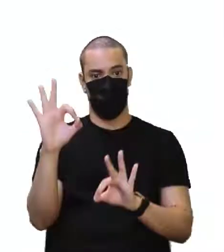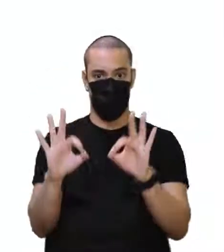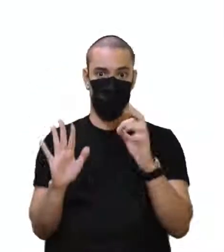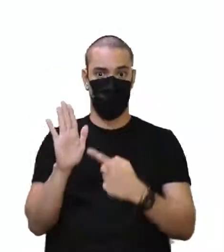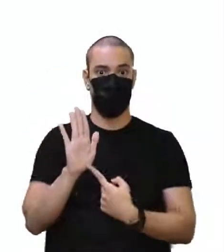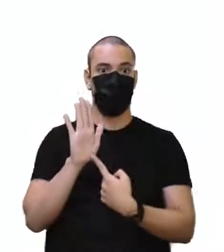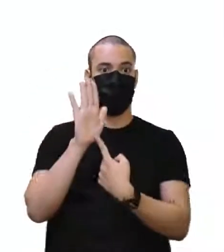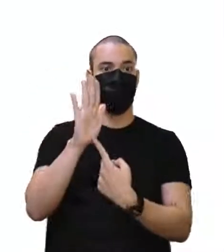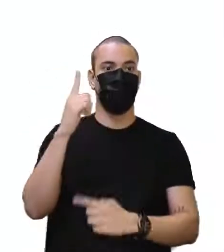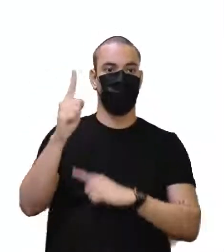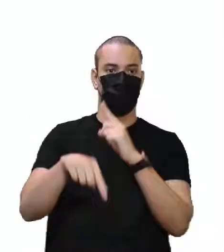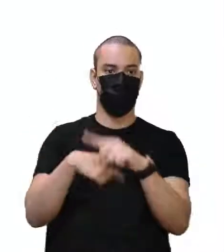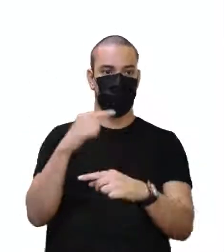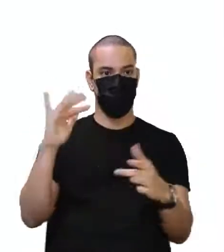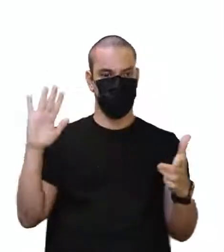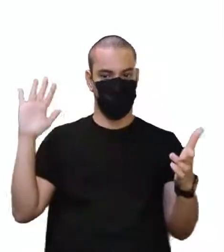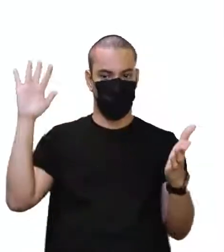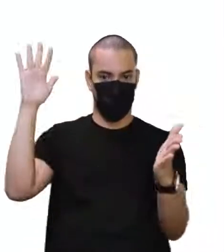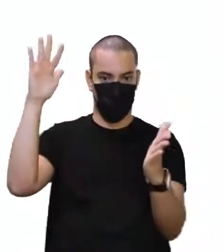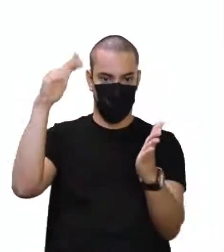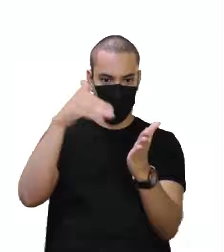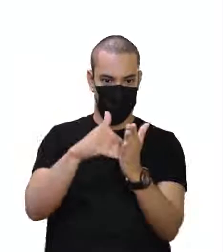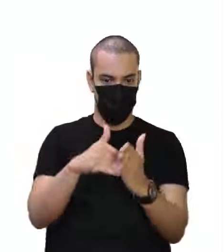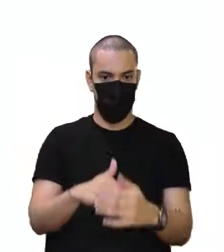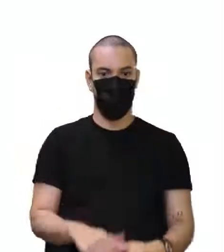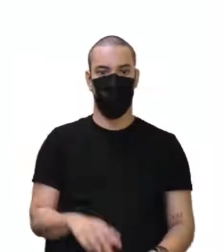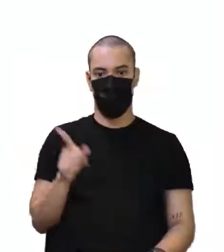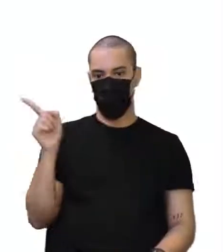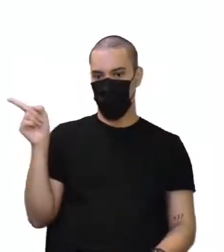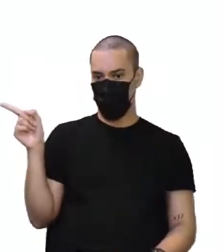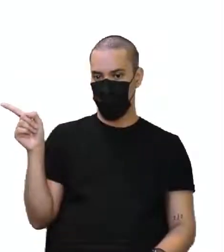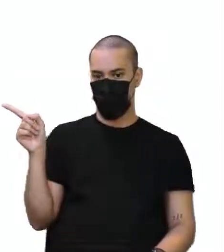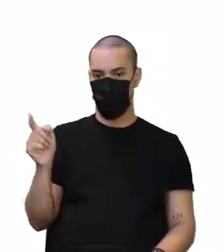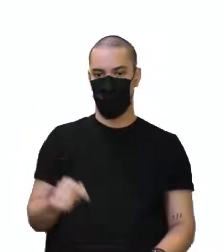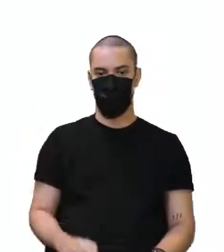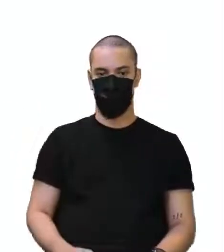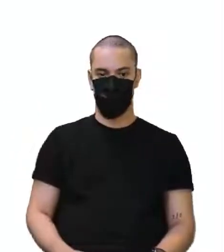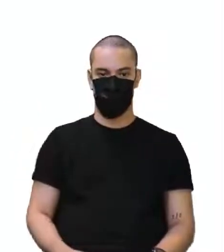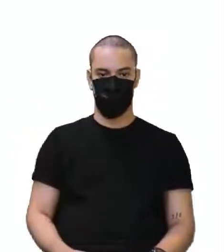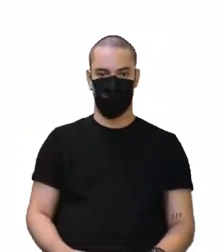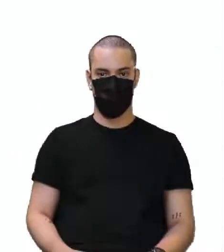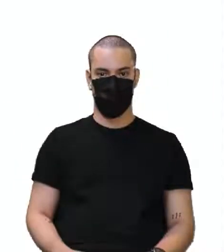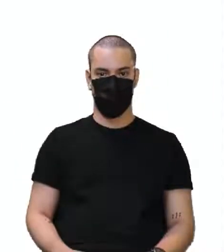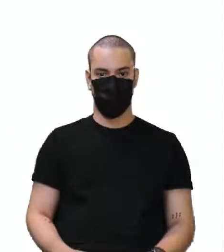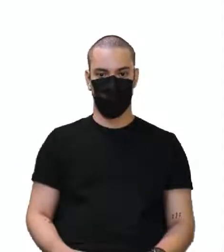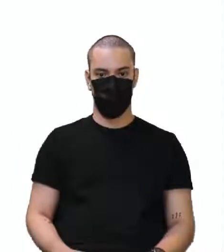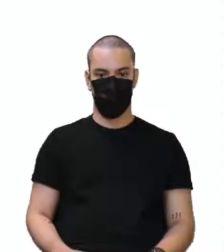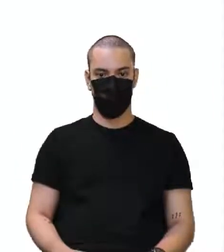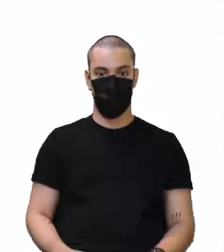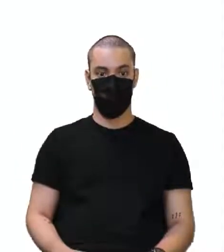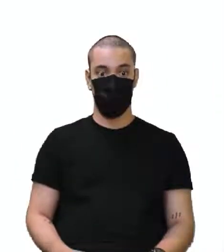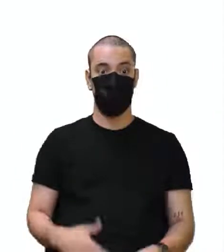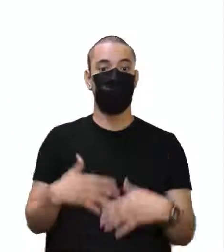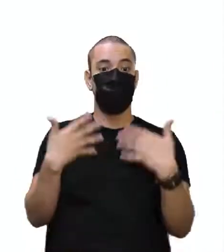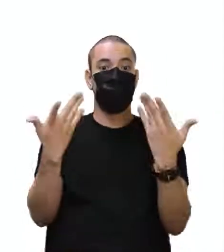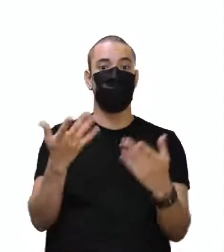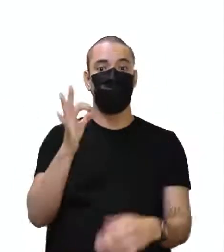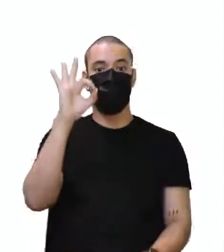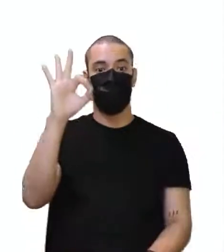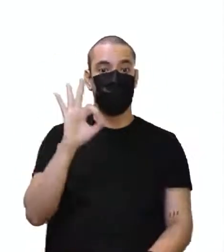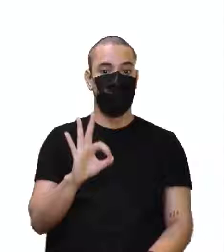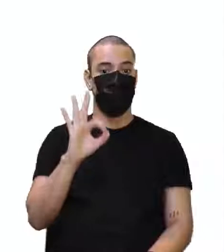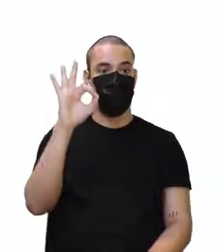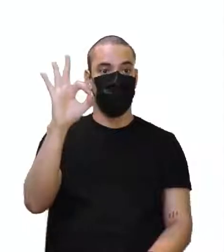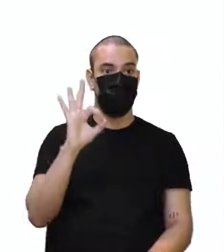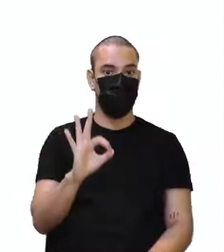verificar depois, no final da sua tabela, deixa eu preencher ela aqui todinha, para verificar no final a proporção agora que eu